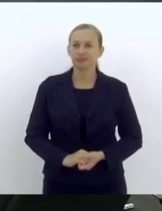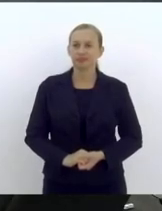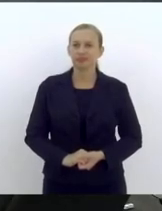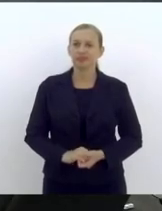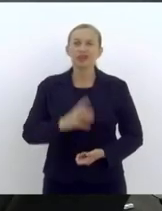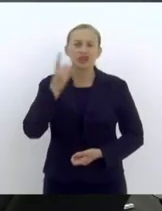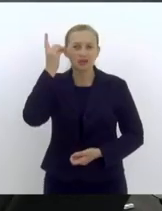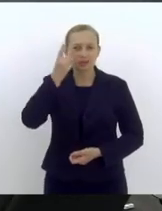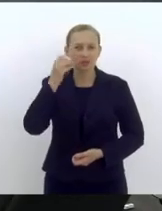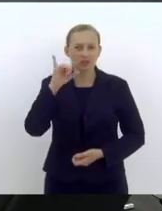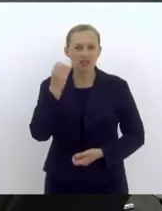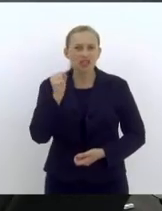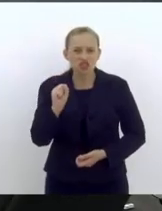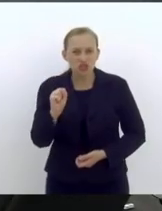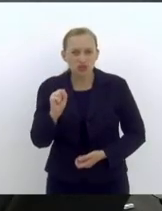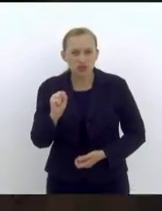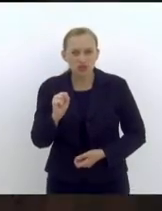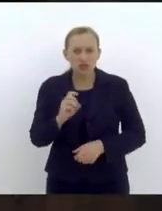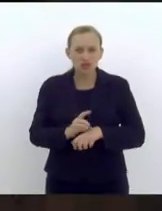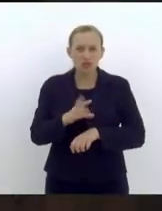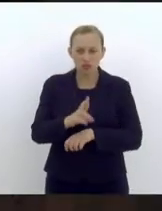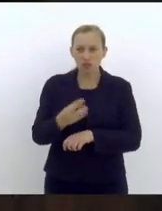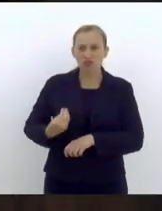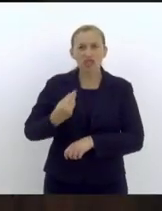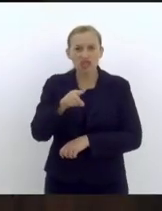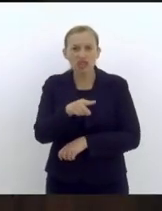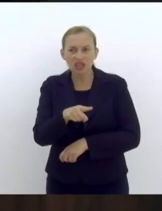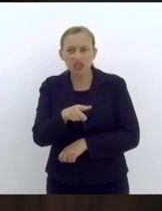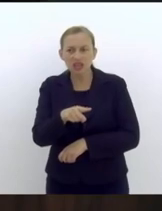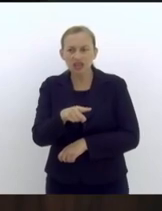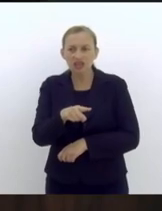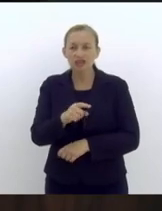Serginho Deputado Dr Serginho está